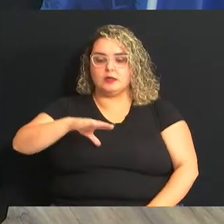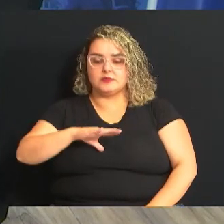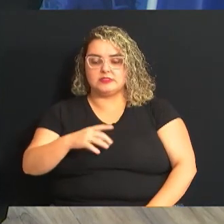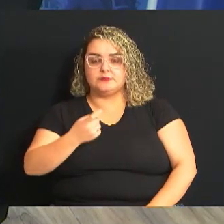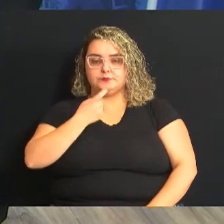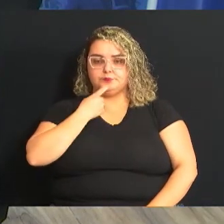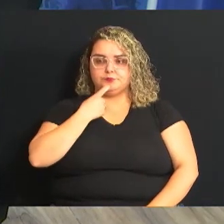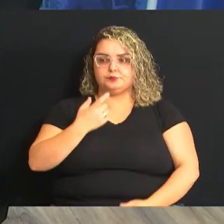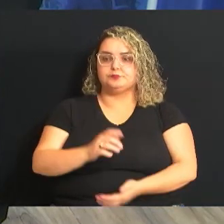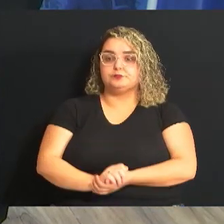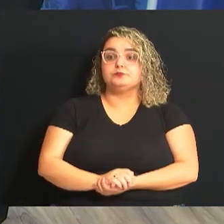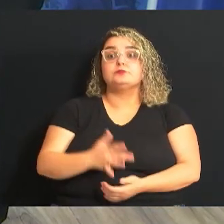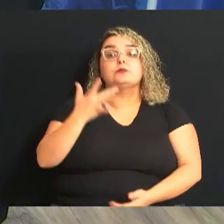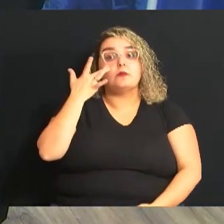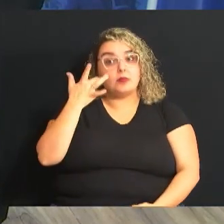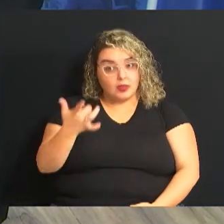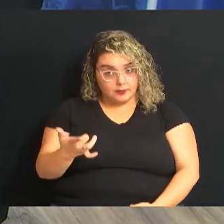www.melhorleilões, sem o tio,